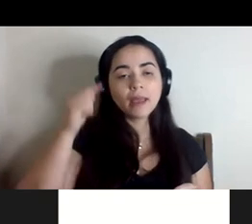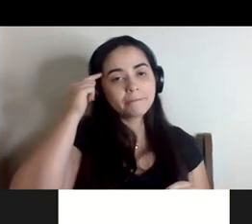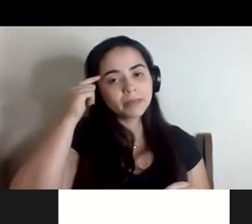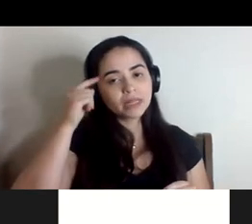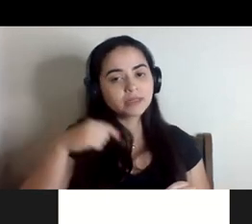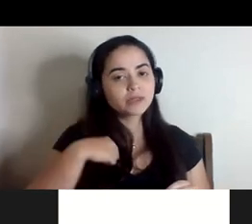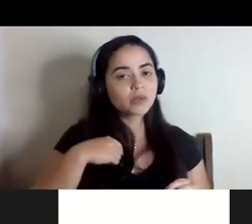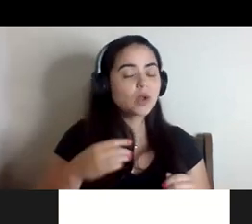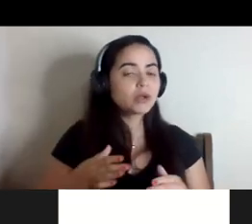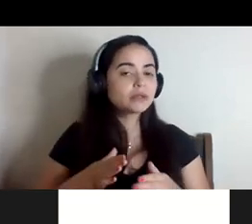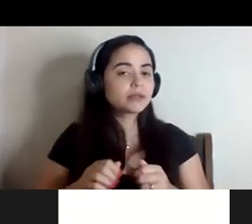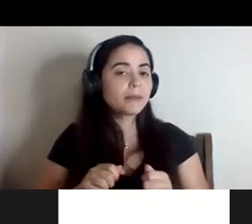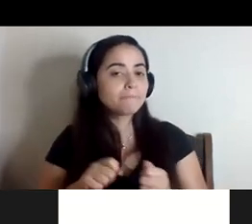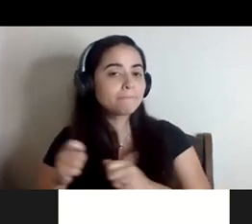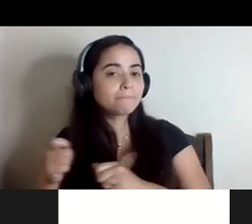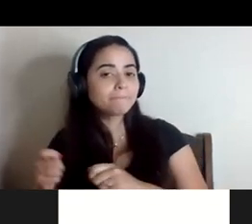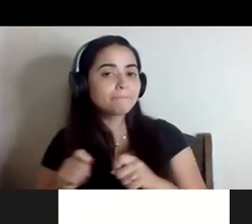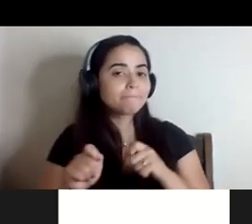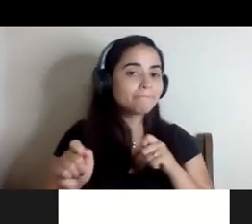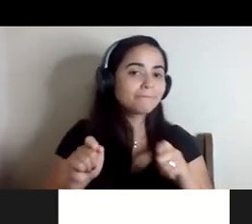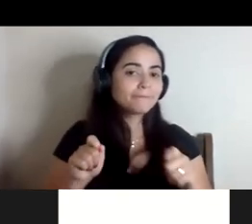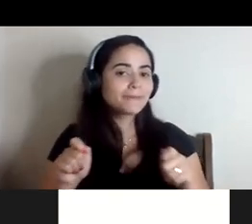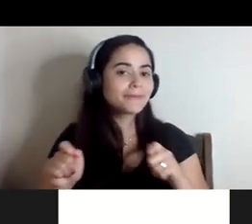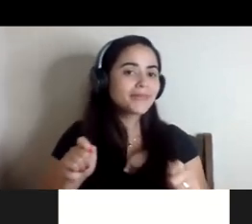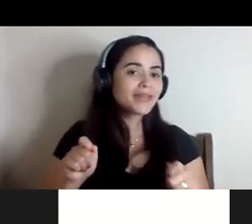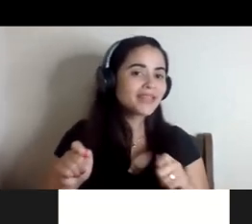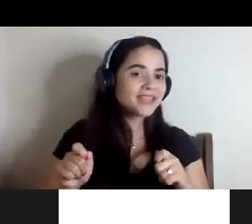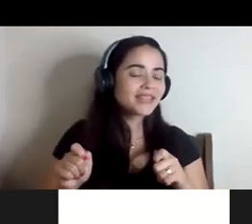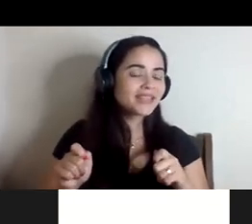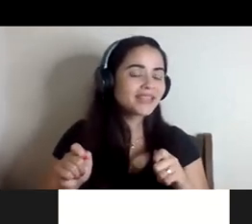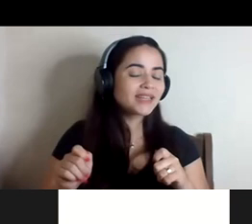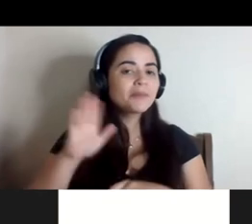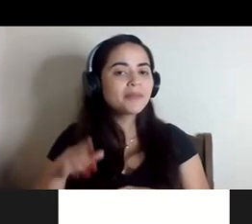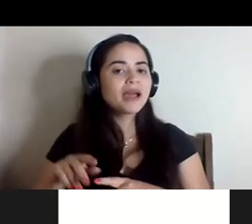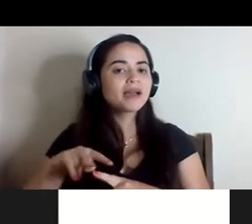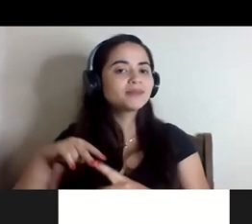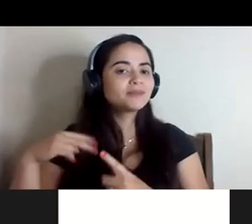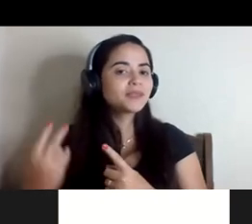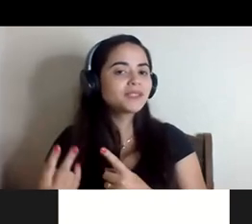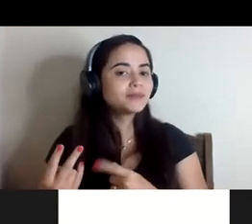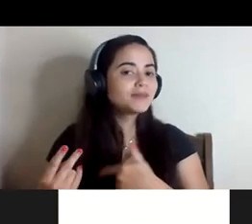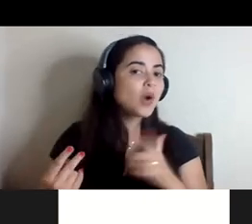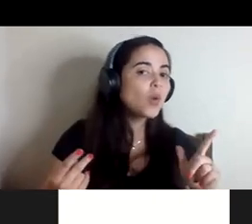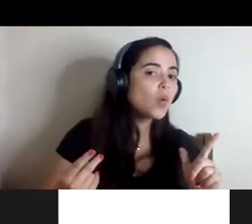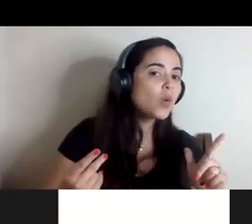uma determinada perspectiva do que para outra? Então, é isso que me norteia,